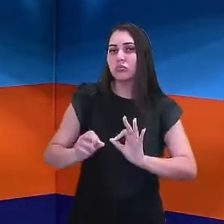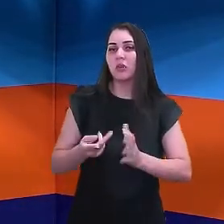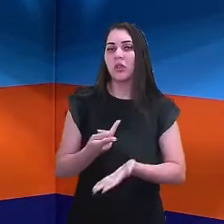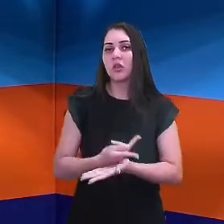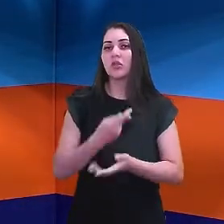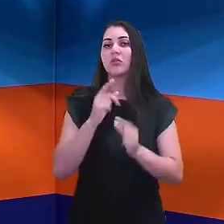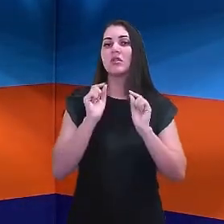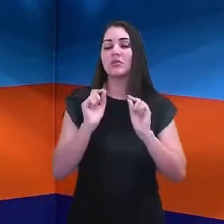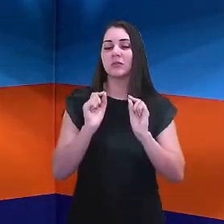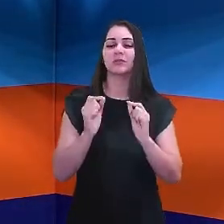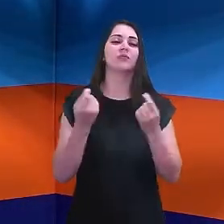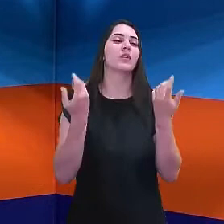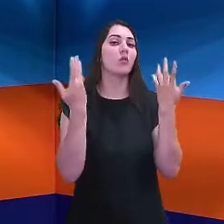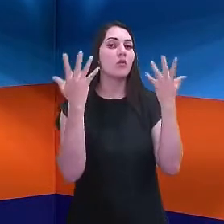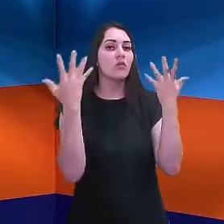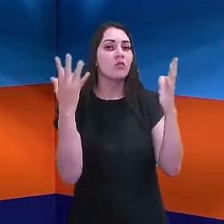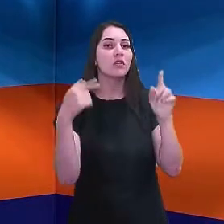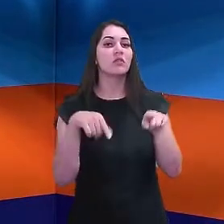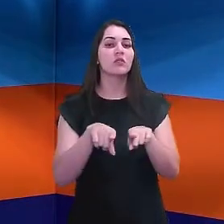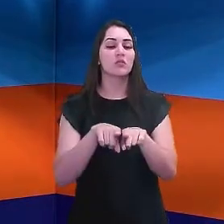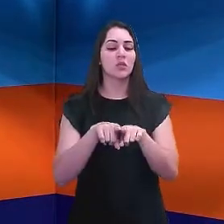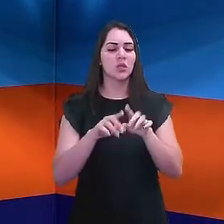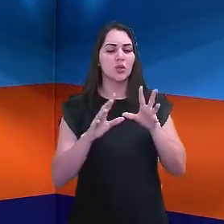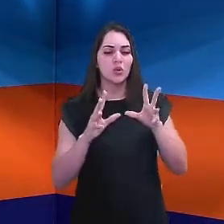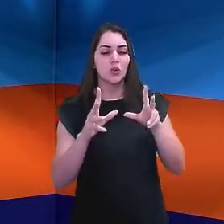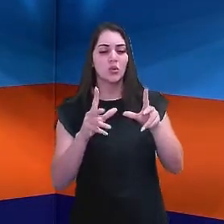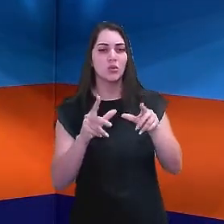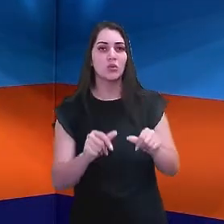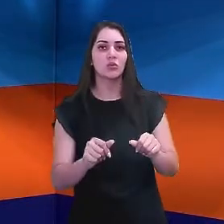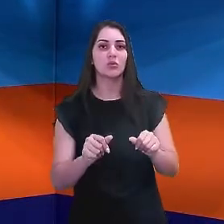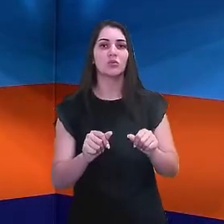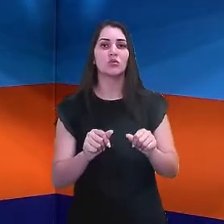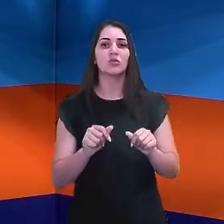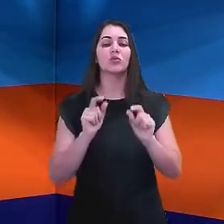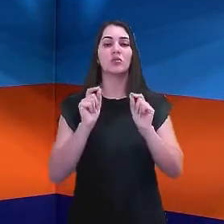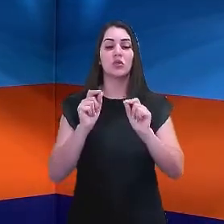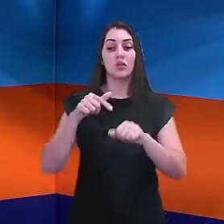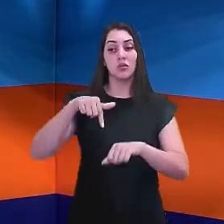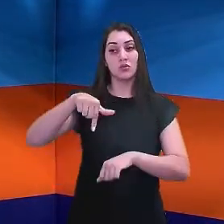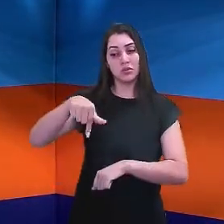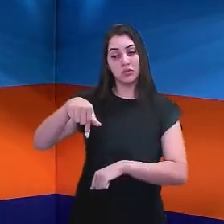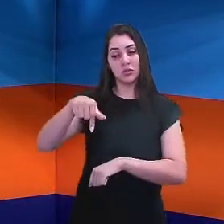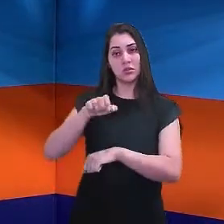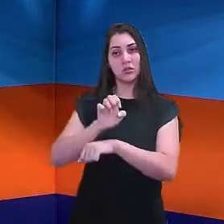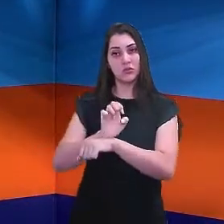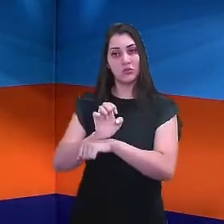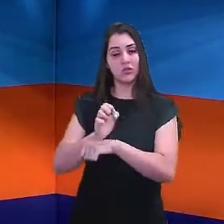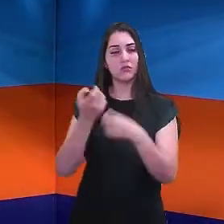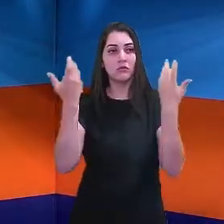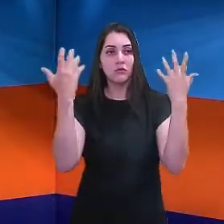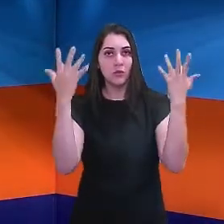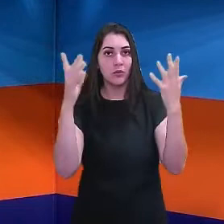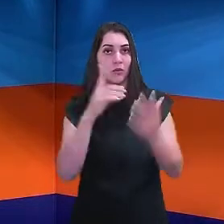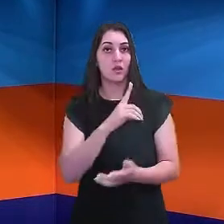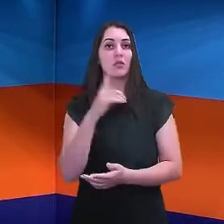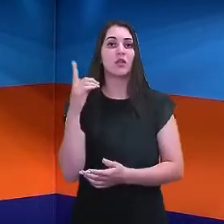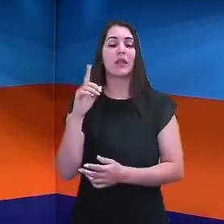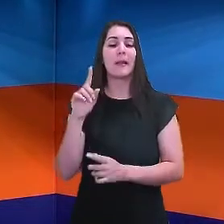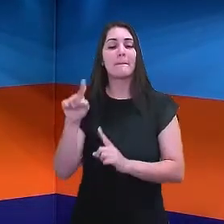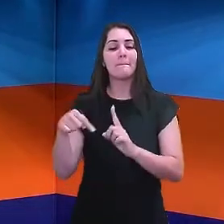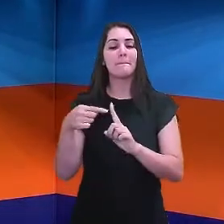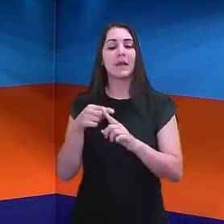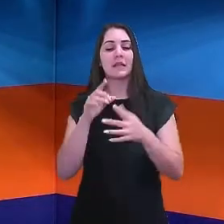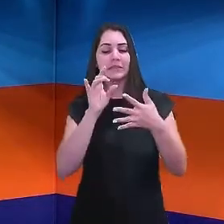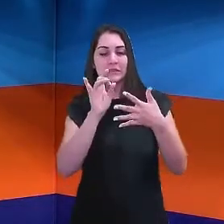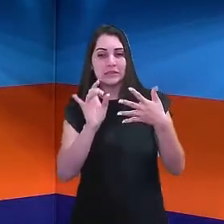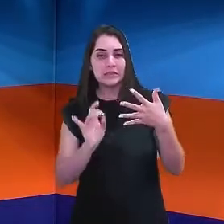com os festejos. Os 7 estados vão festejar aquela data, mas cada um de um